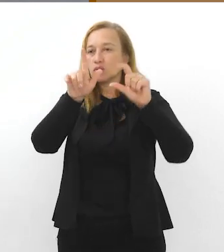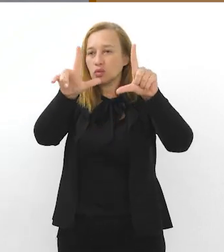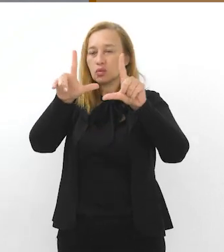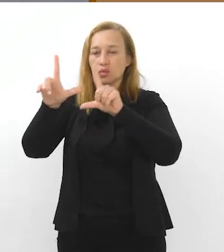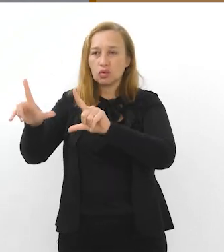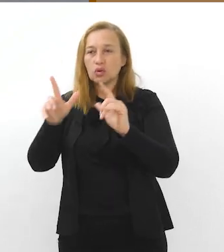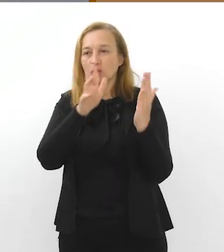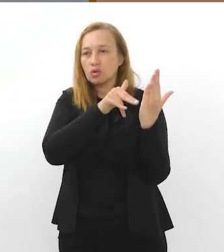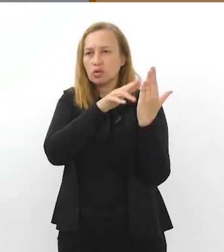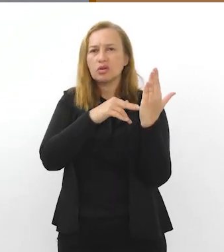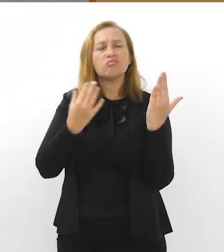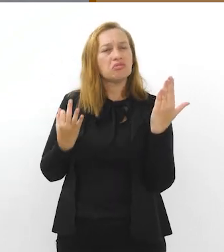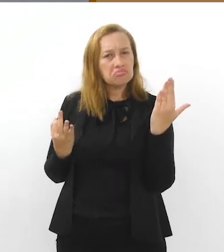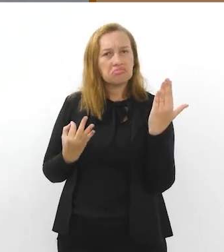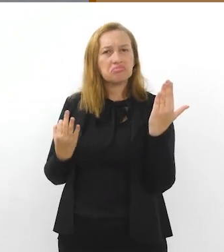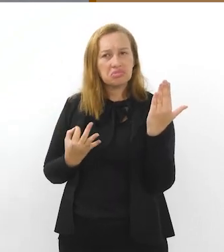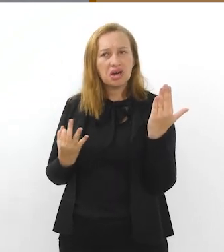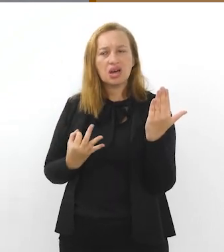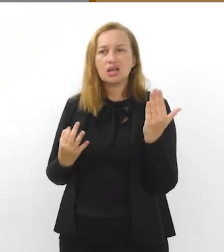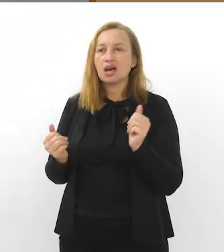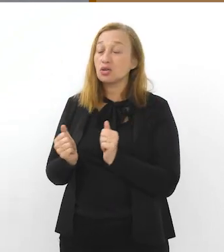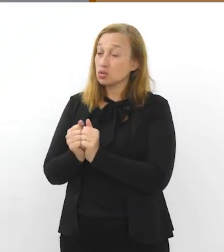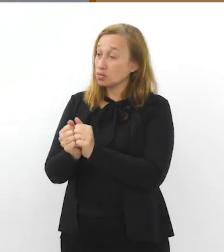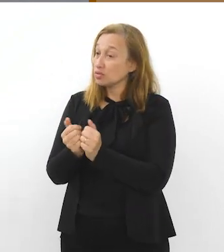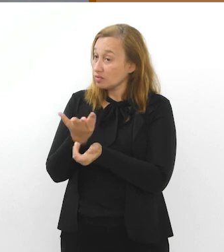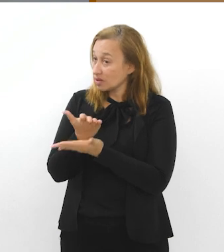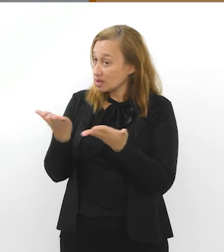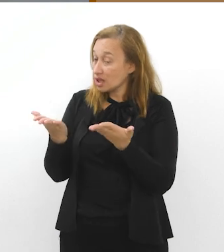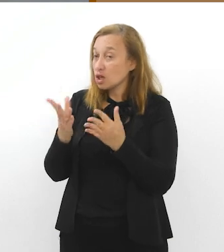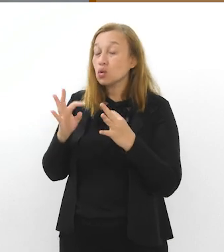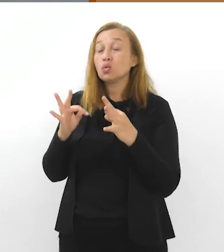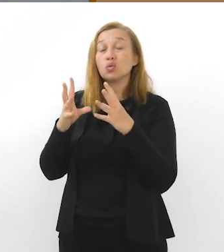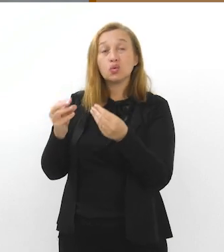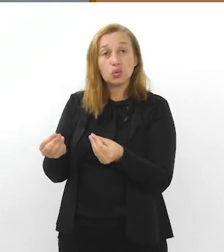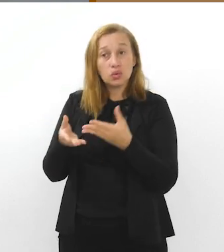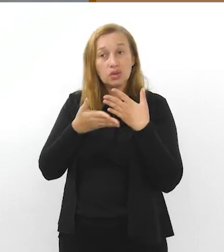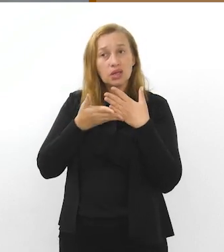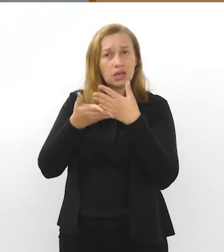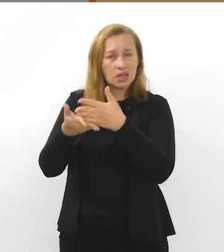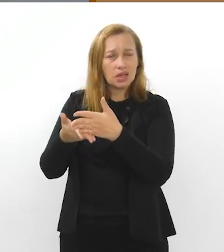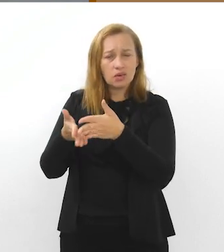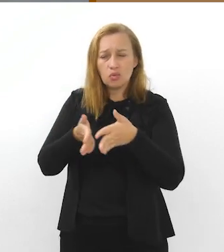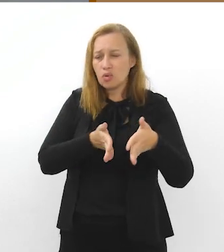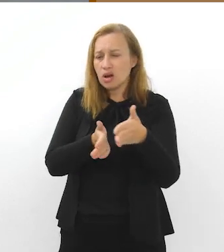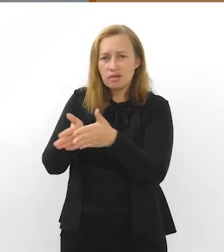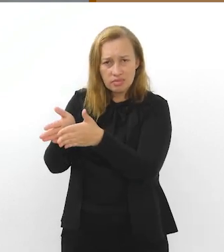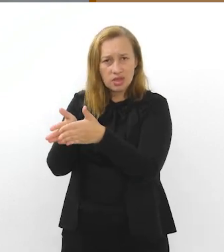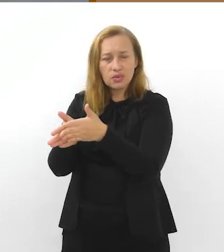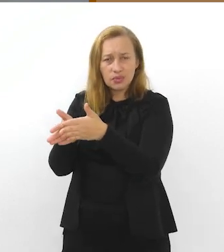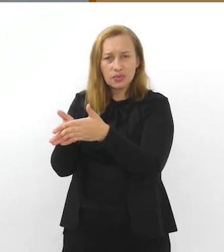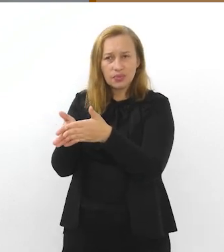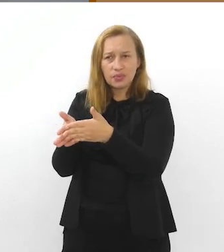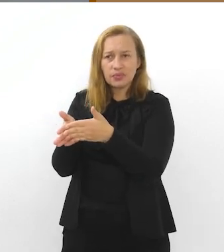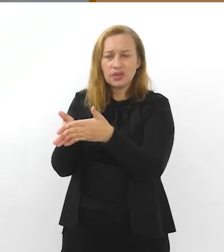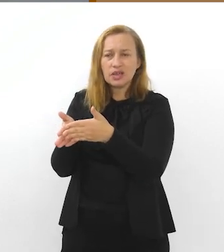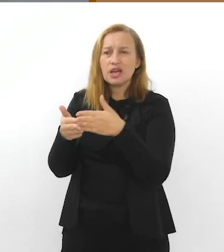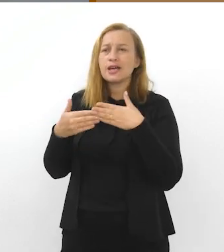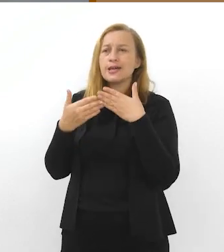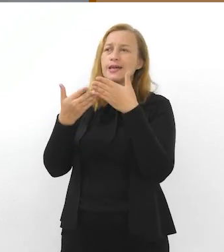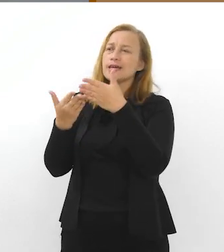tal. E de repente deu certo, e de repente eu estou com você. Então, assim, tudo que leva, todo caminho que